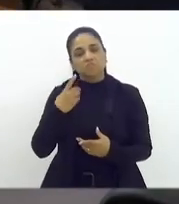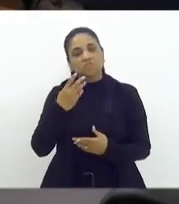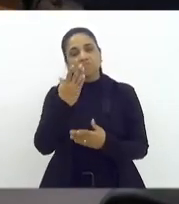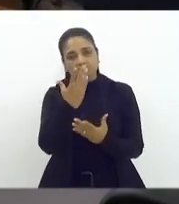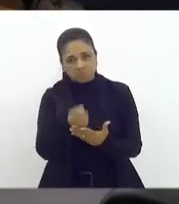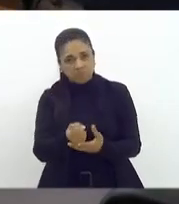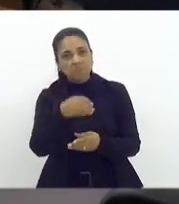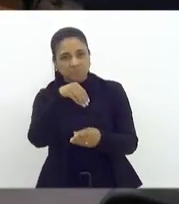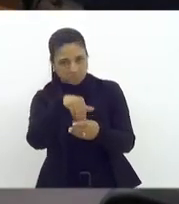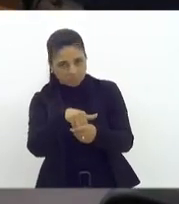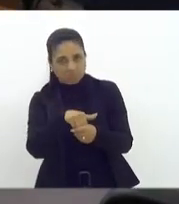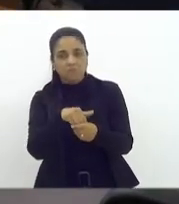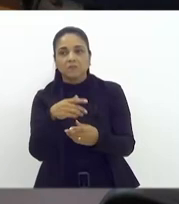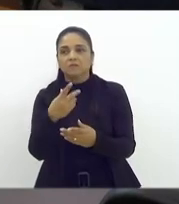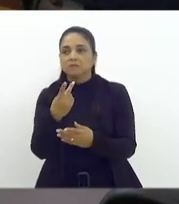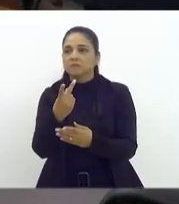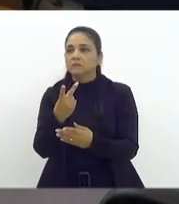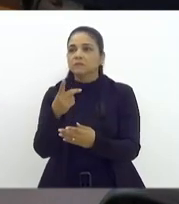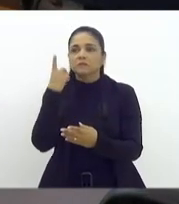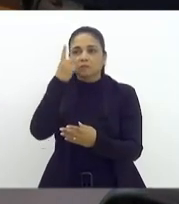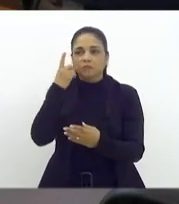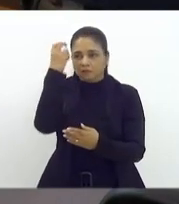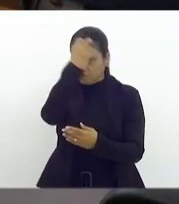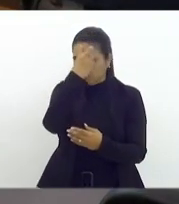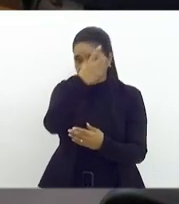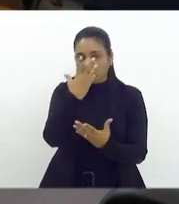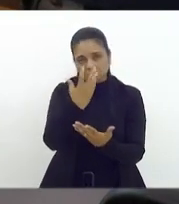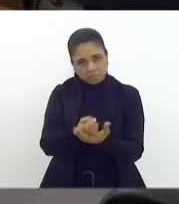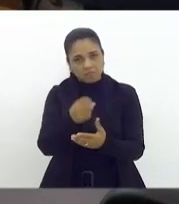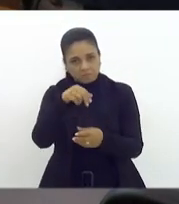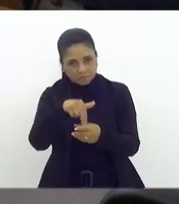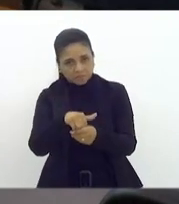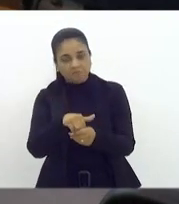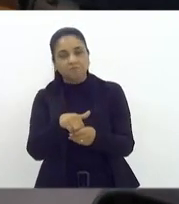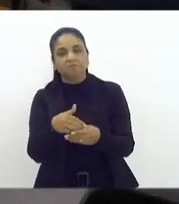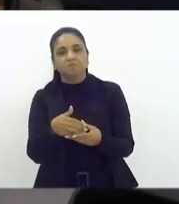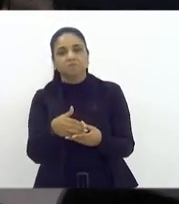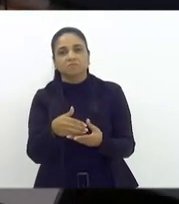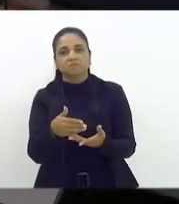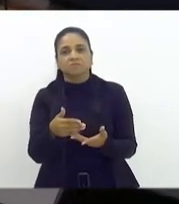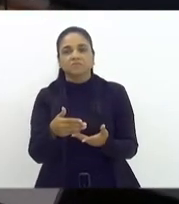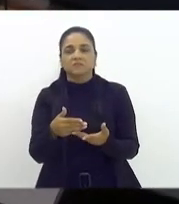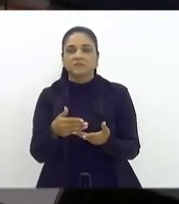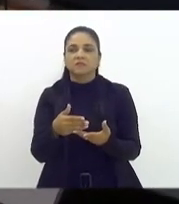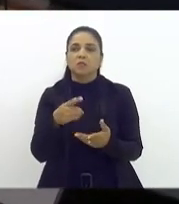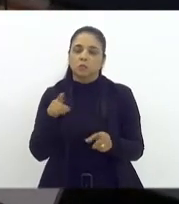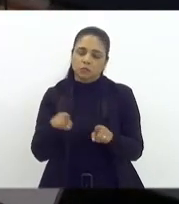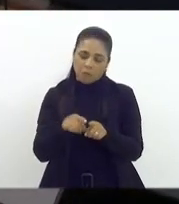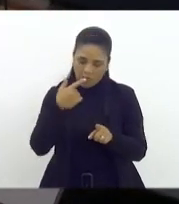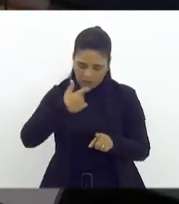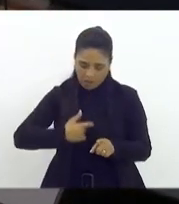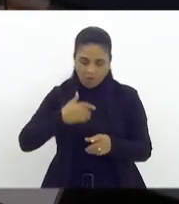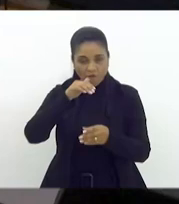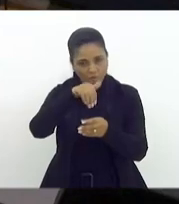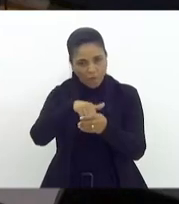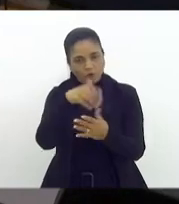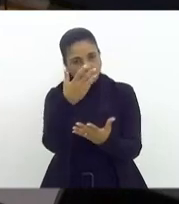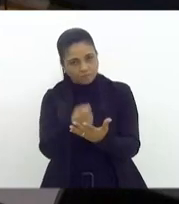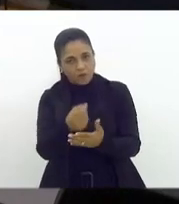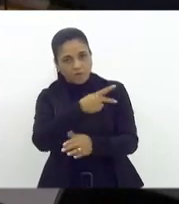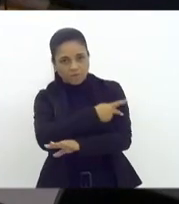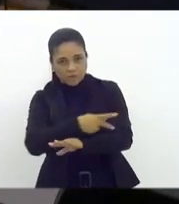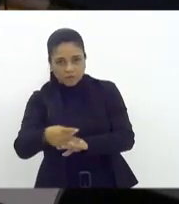Deputado Júlio deputada Verônica favorável também voto favorável à visita